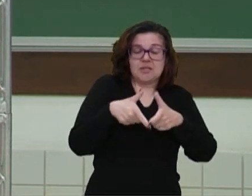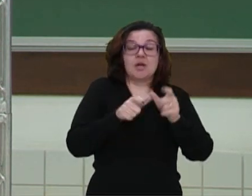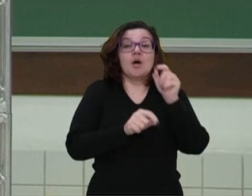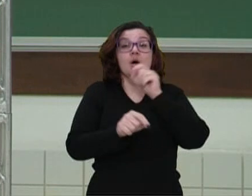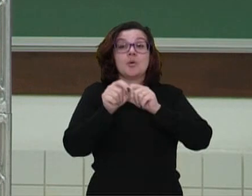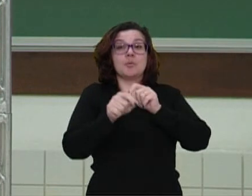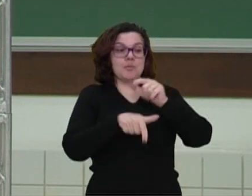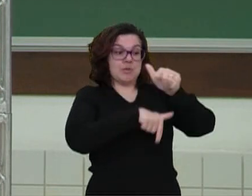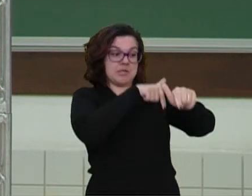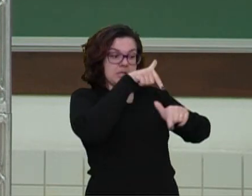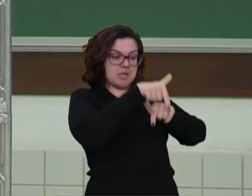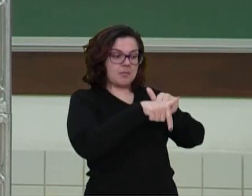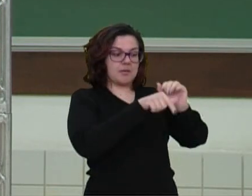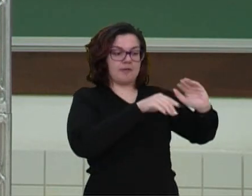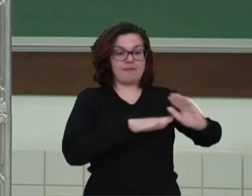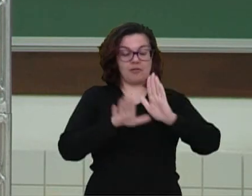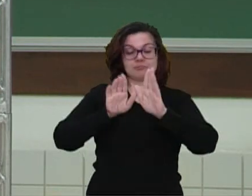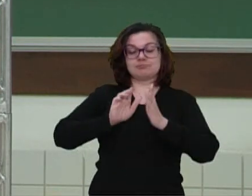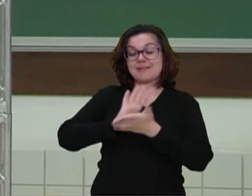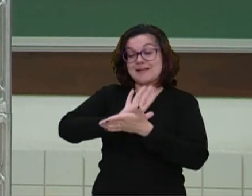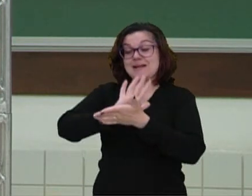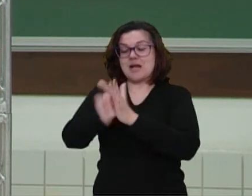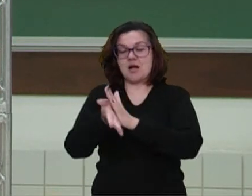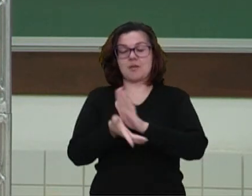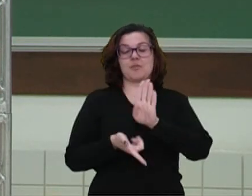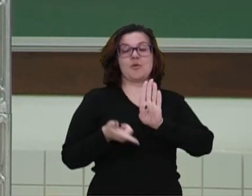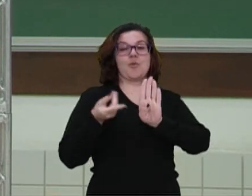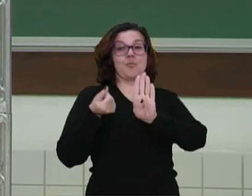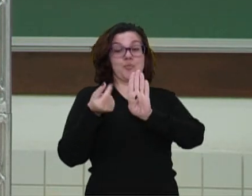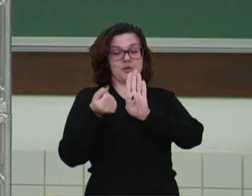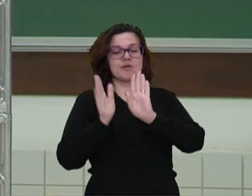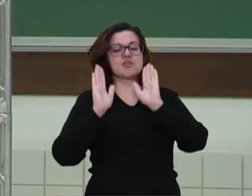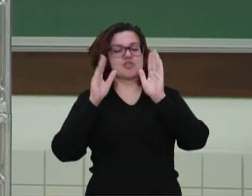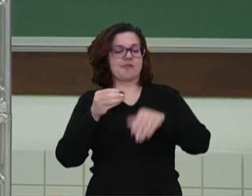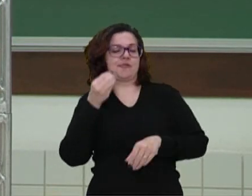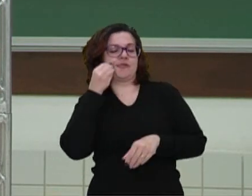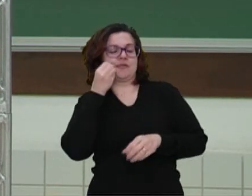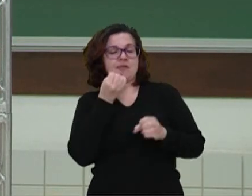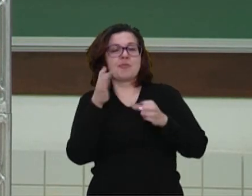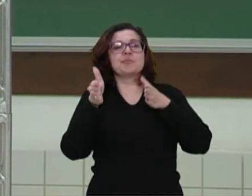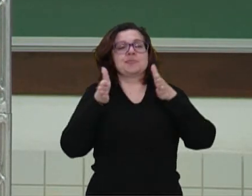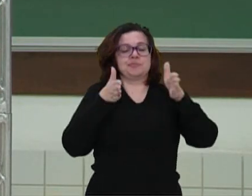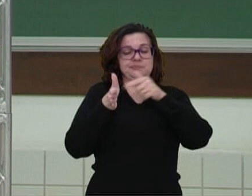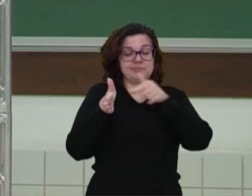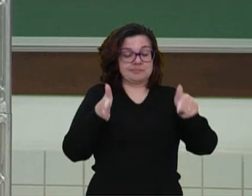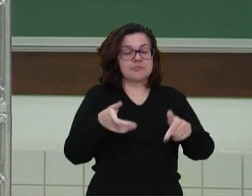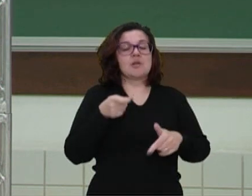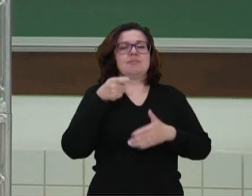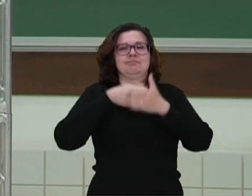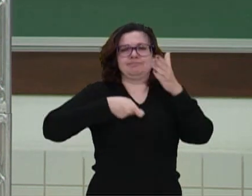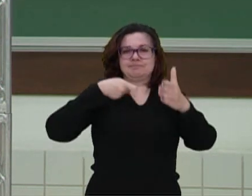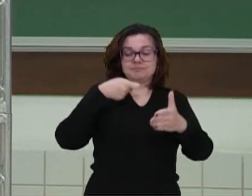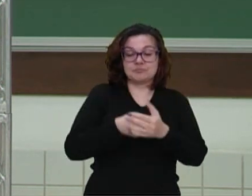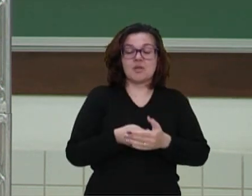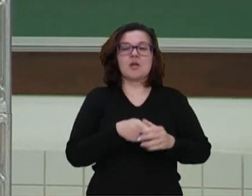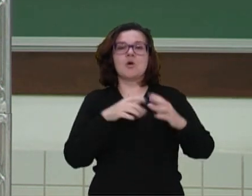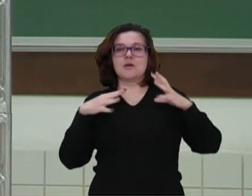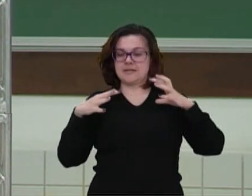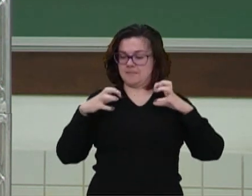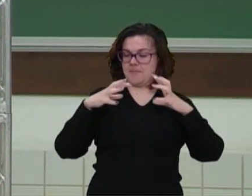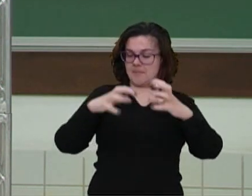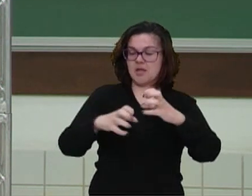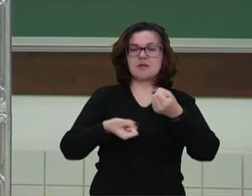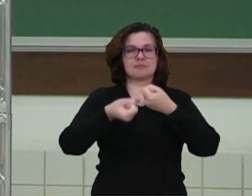ele propunha a eliminação da burguesia. Isso foi dito, isso foi escrito, isso foi tentado em alguns momentos, né? Você está numa luta e é uma